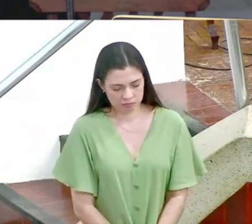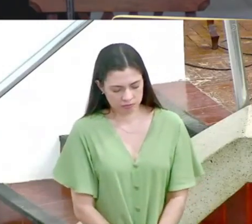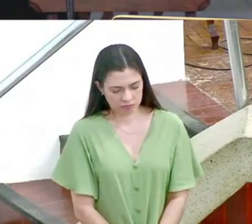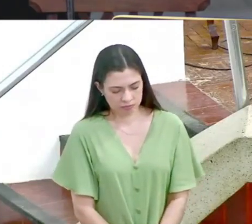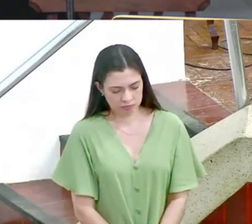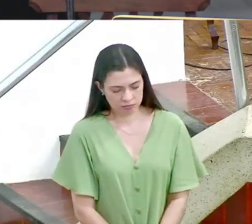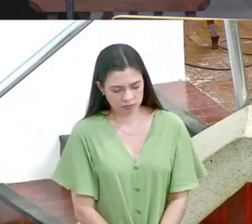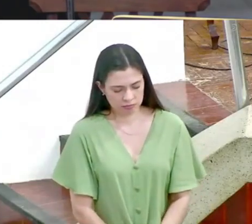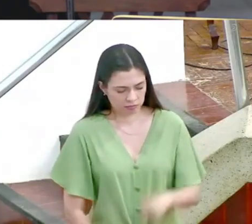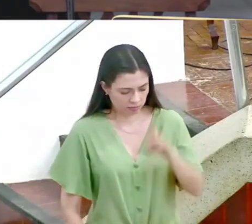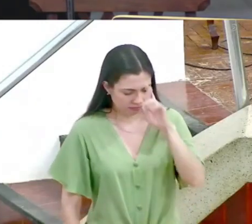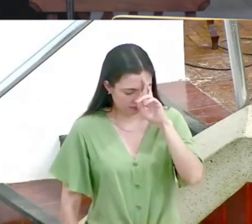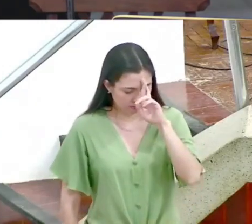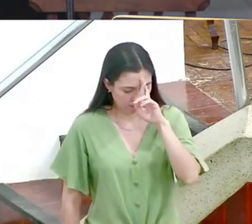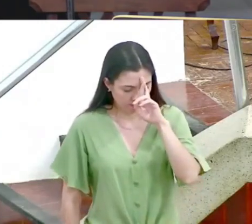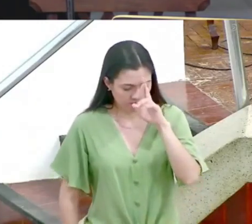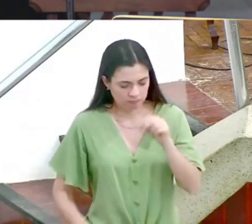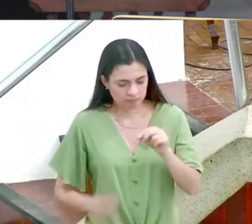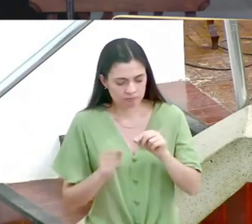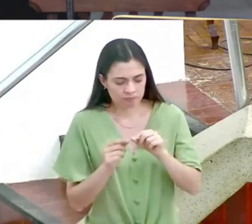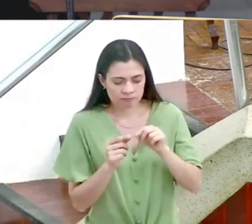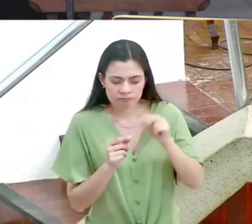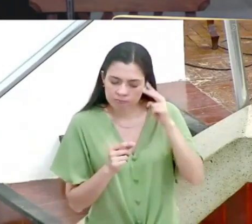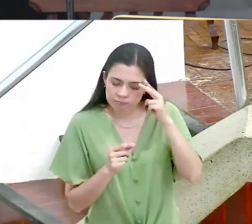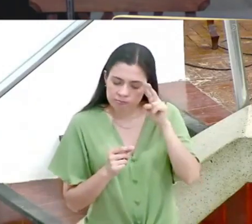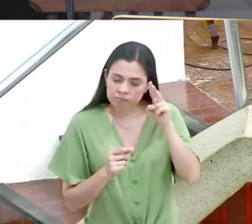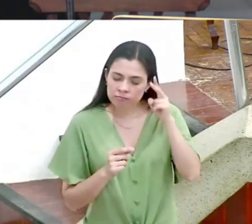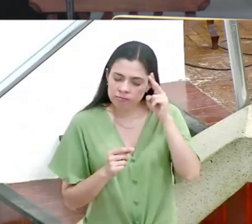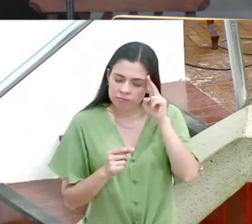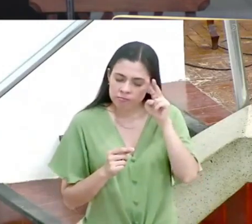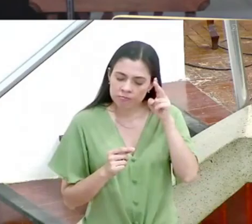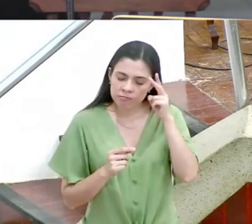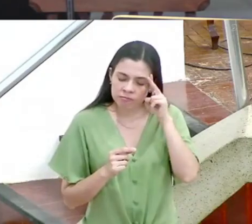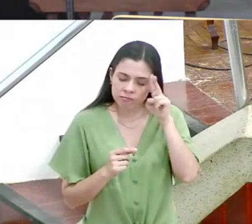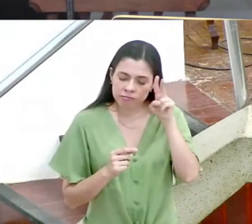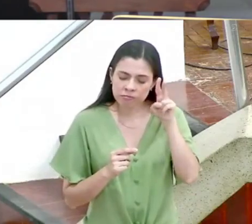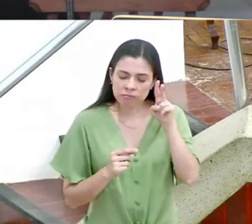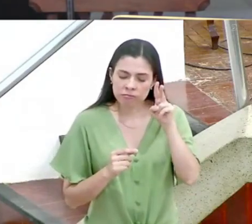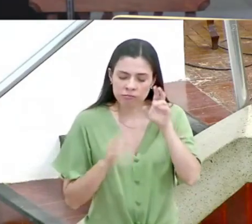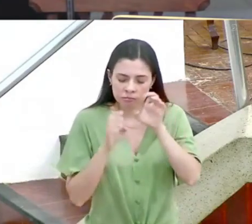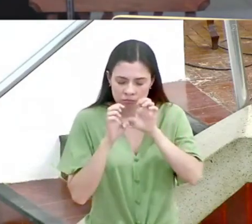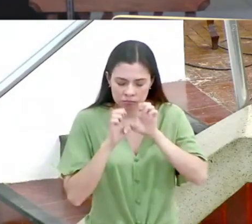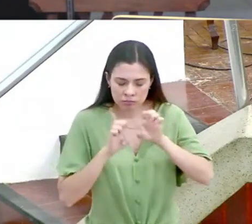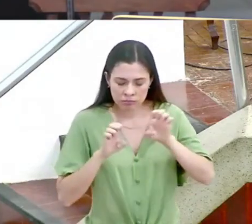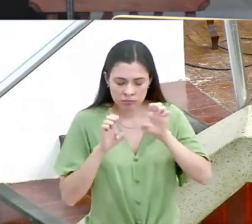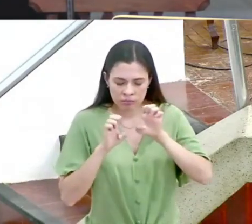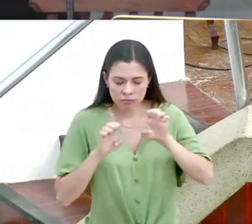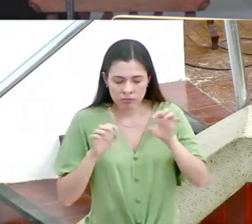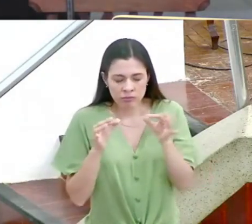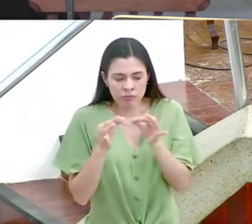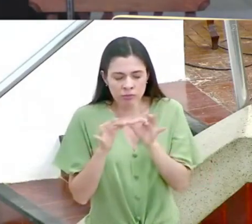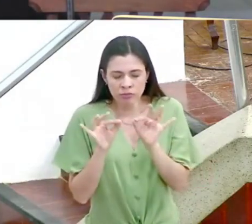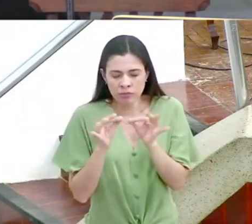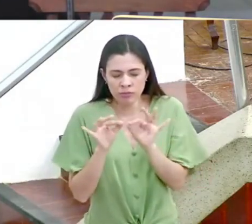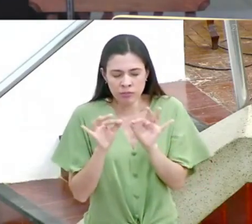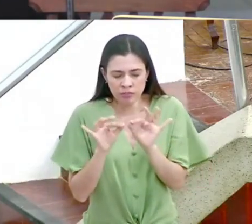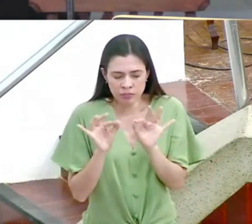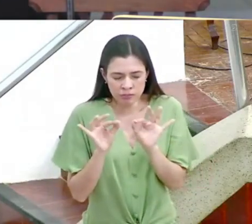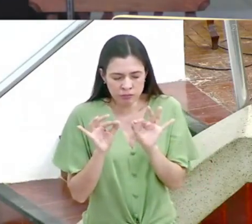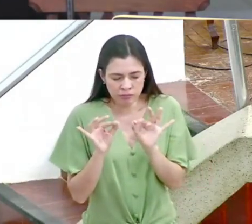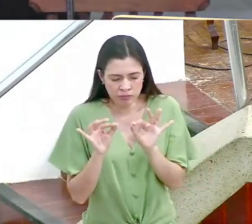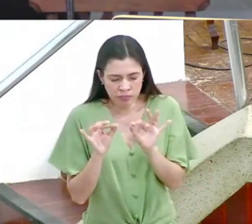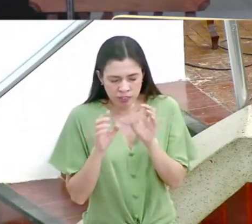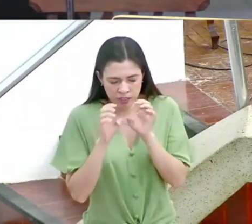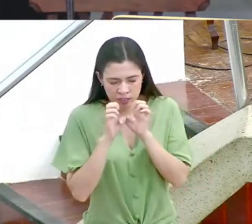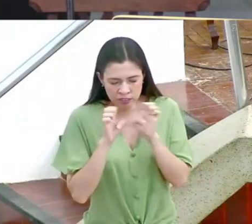o senhor trouxe a nossa memória esta mensagem a simples mensagem do